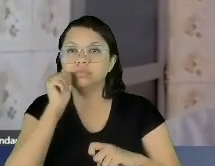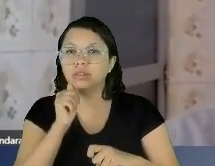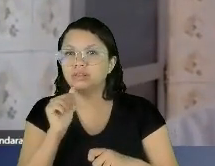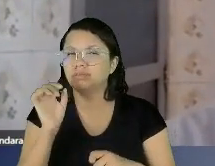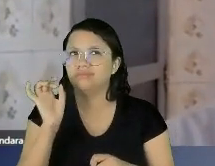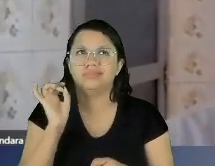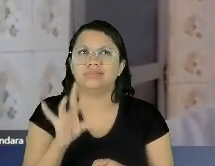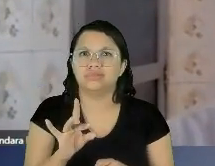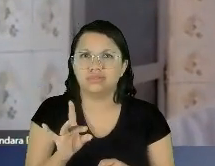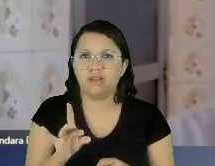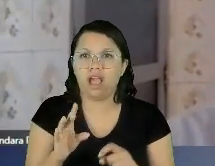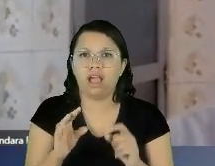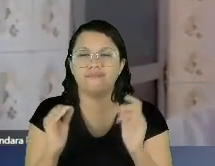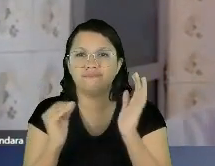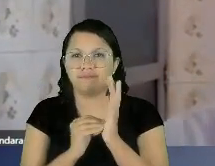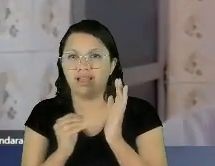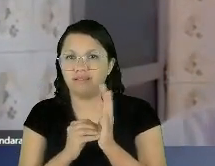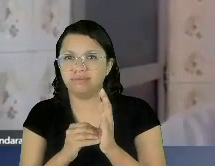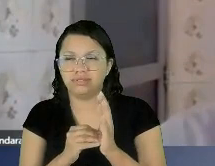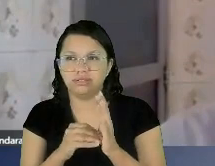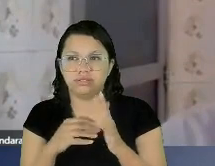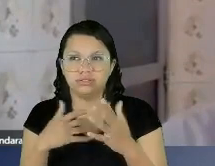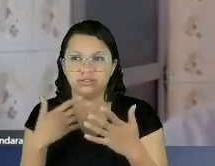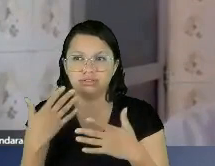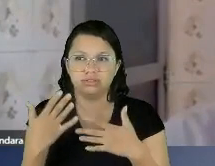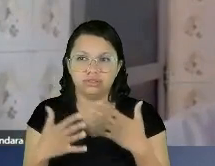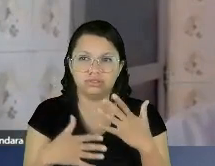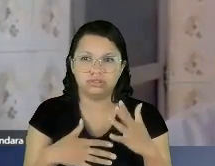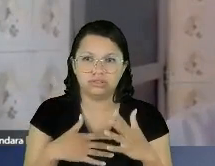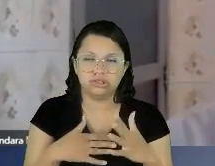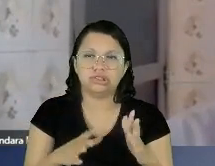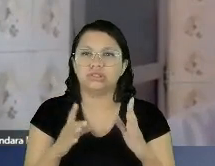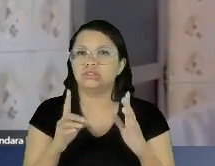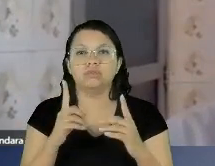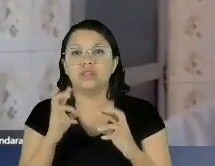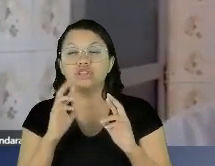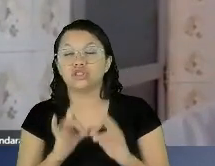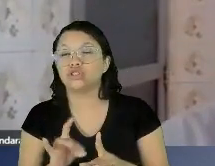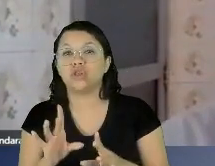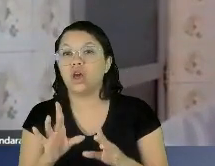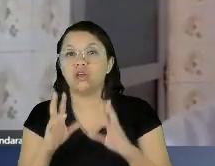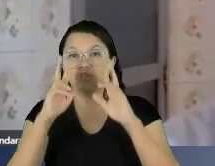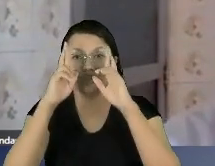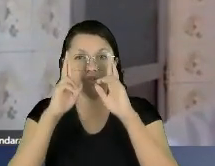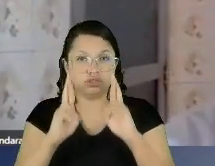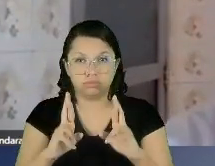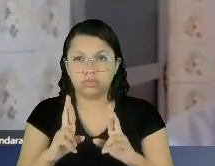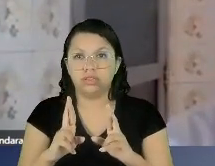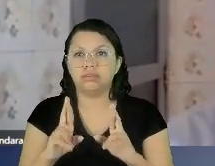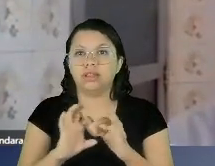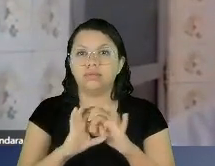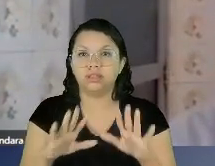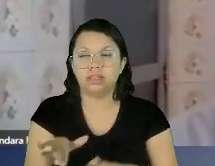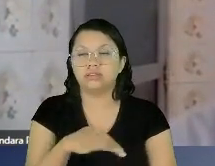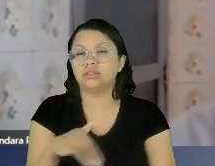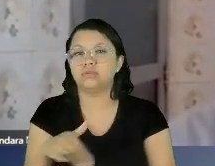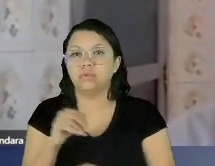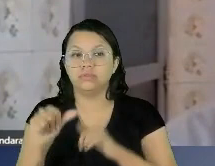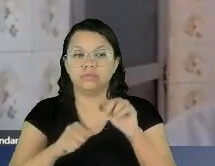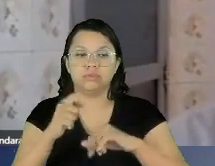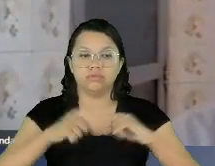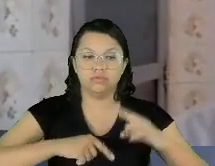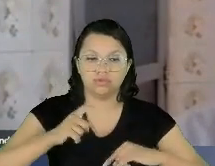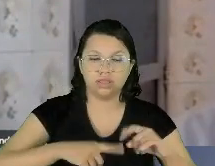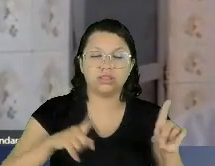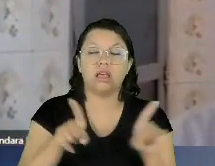ela não é só uma questão de ausência de dignidade, de desrespeito à dignidade sexual, à